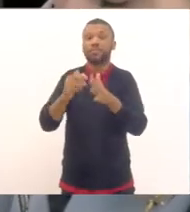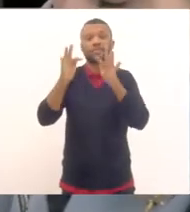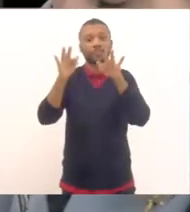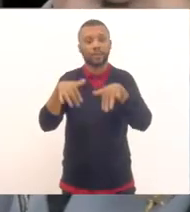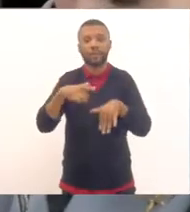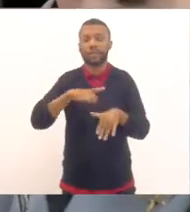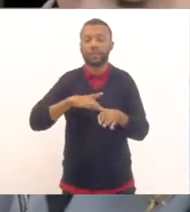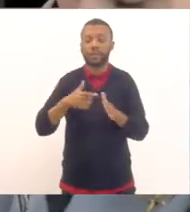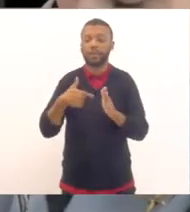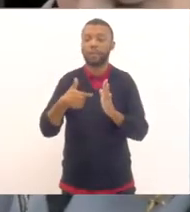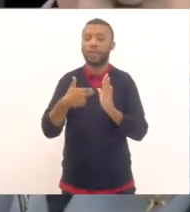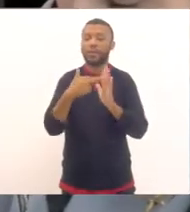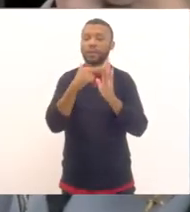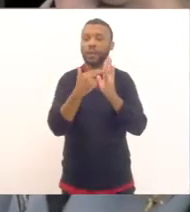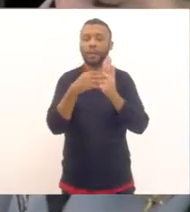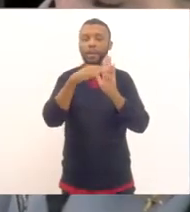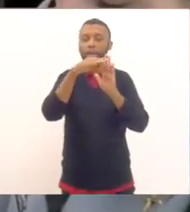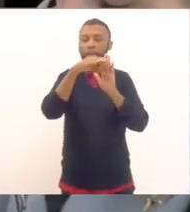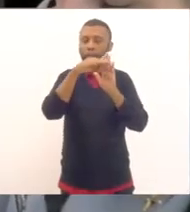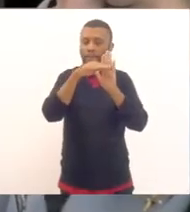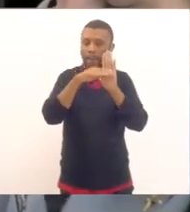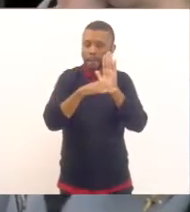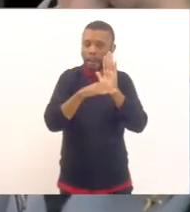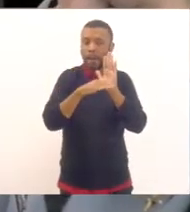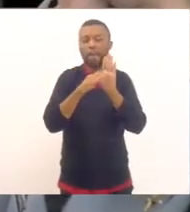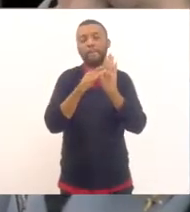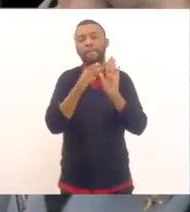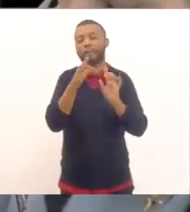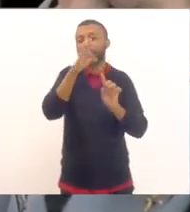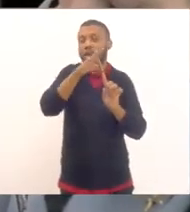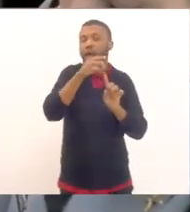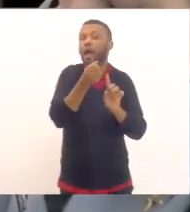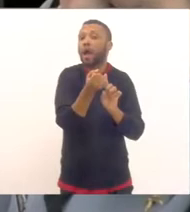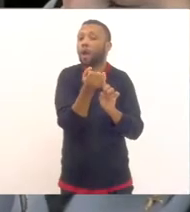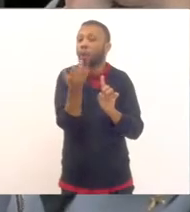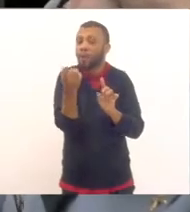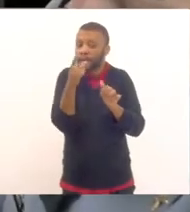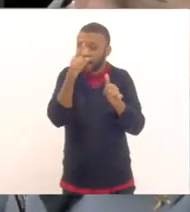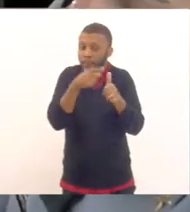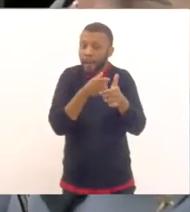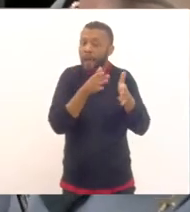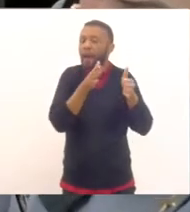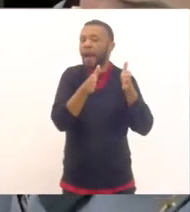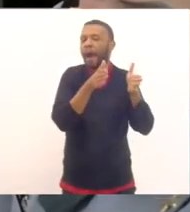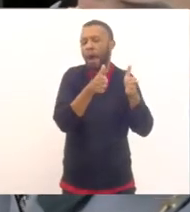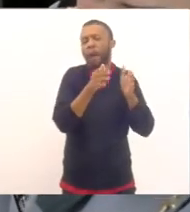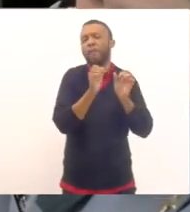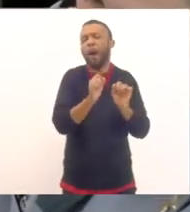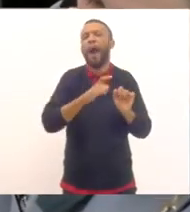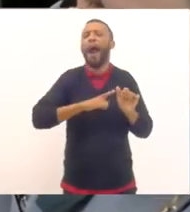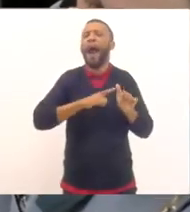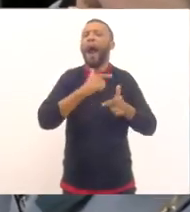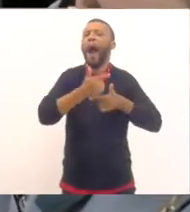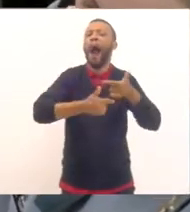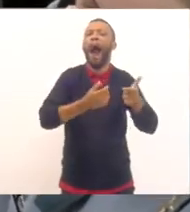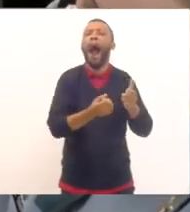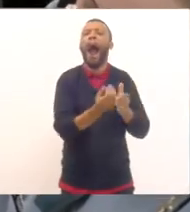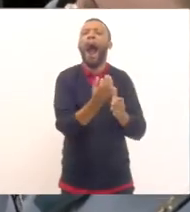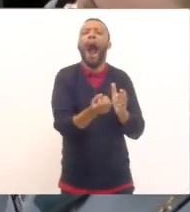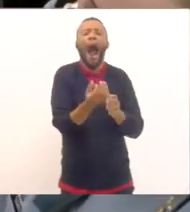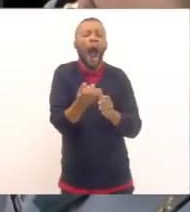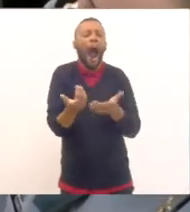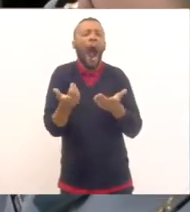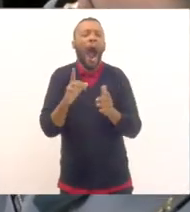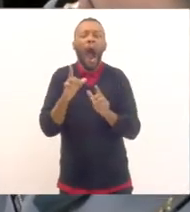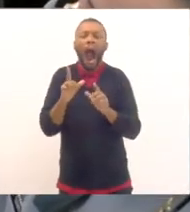estabeleceu um roteiro para ir algumas Estações e se a primeira etapa Pode surgir outras demandas mas essa primeira etapa já tá já sendo